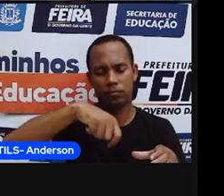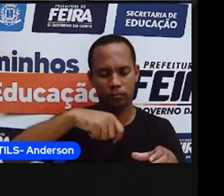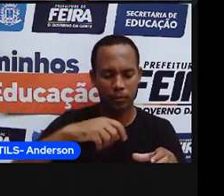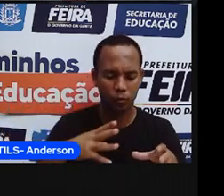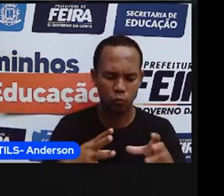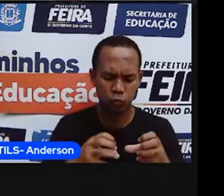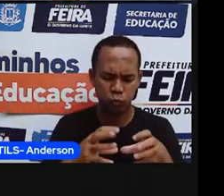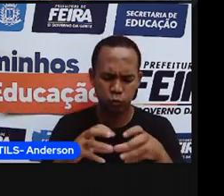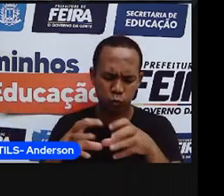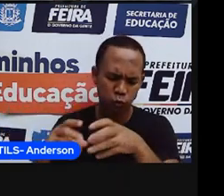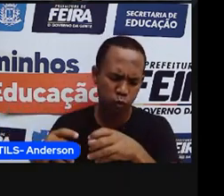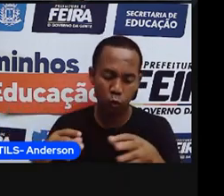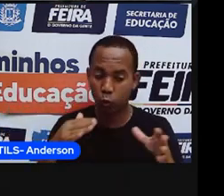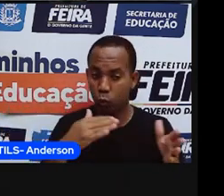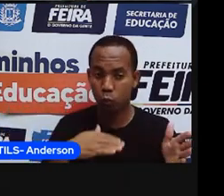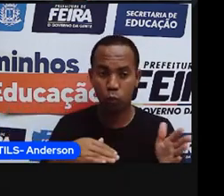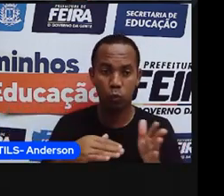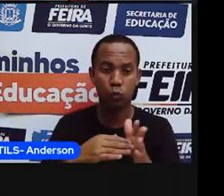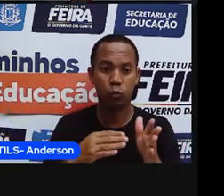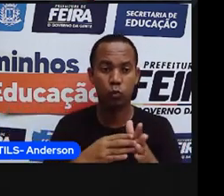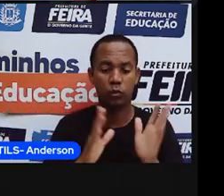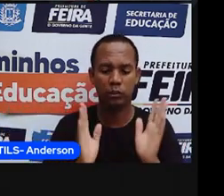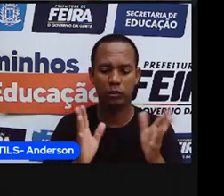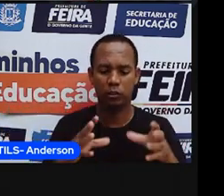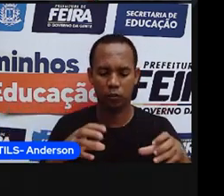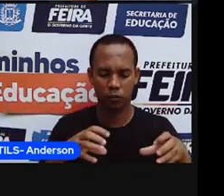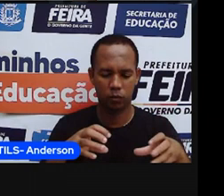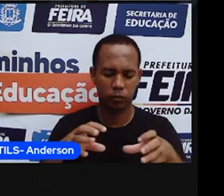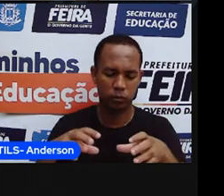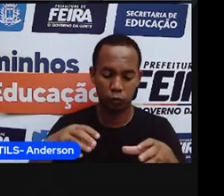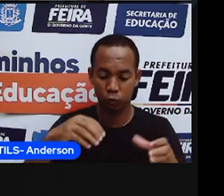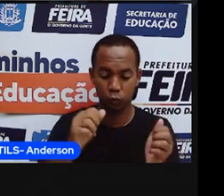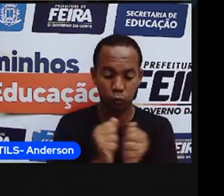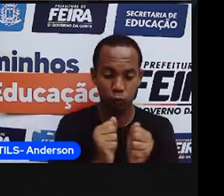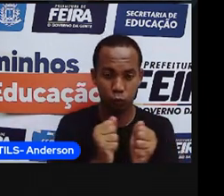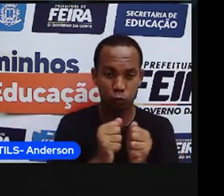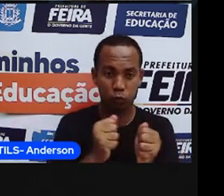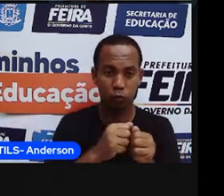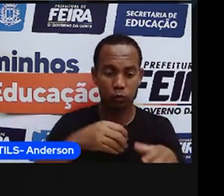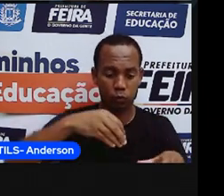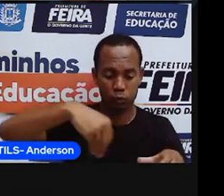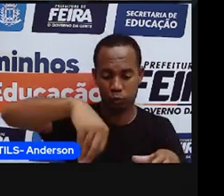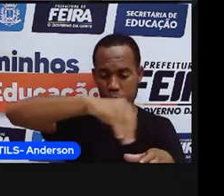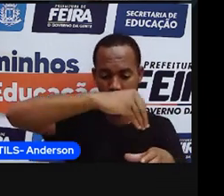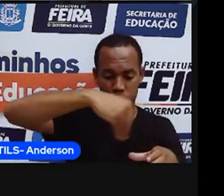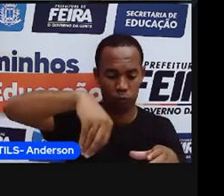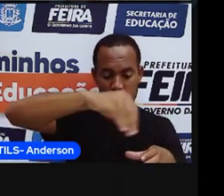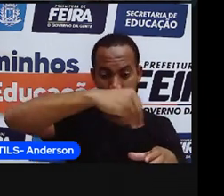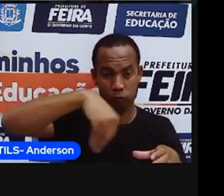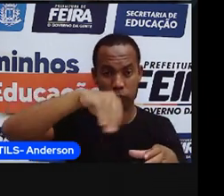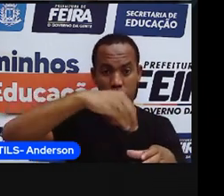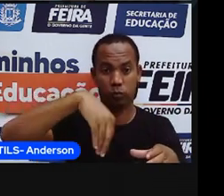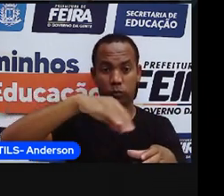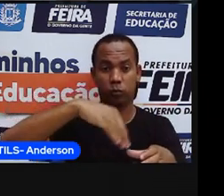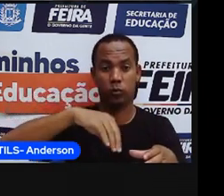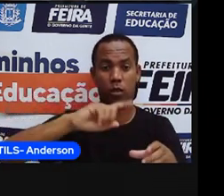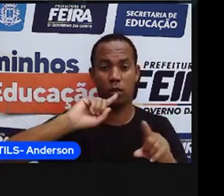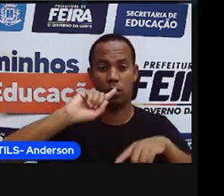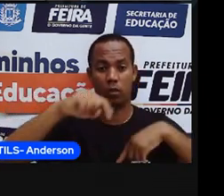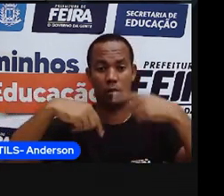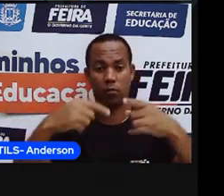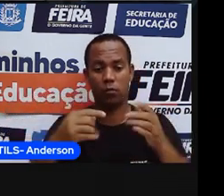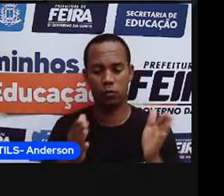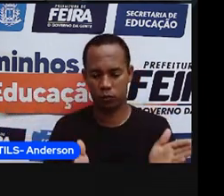quê? Homogêneo. O que é homogêneo? Sem partes separadas, que tudo pareça uma mistura só. Vai despejar